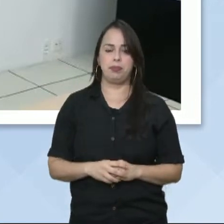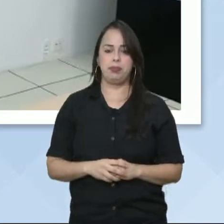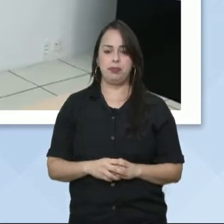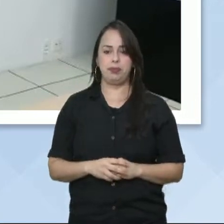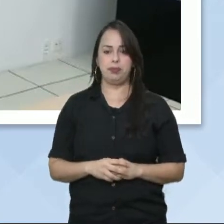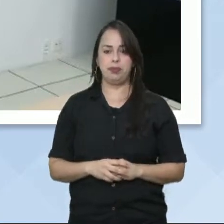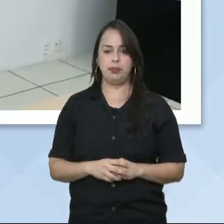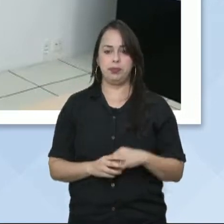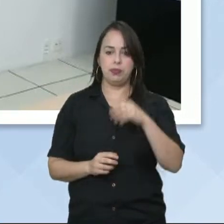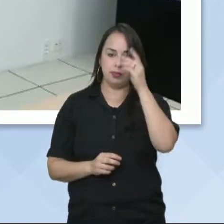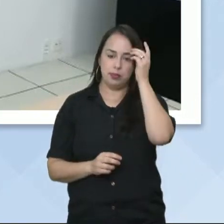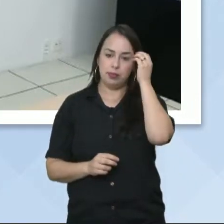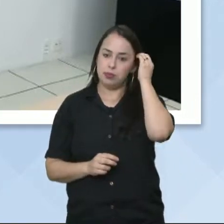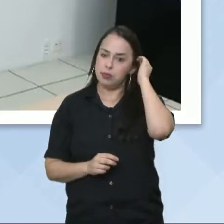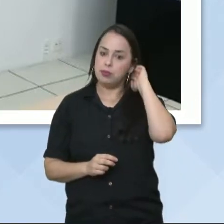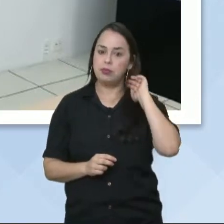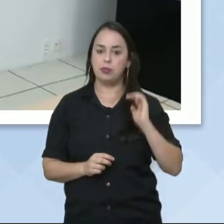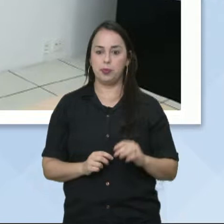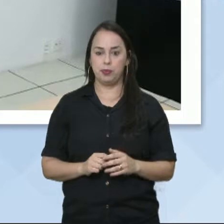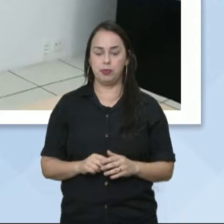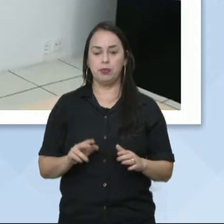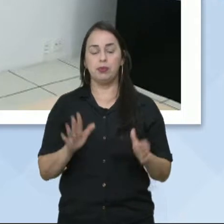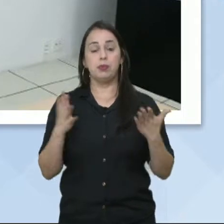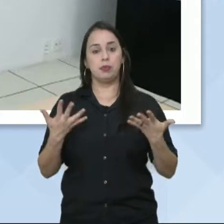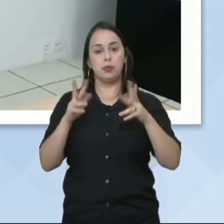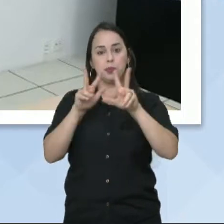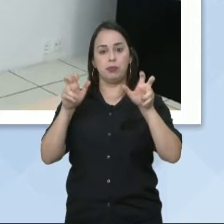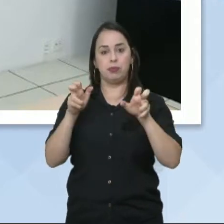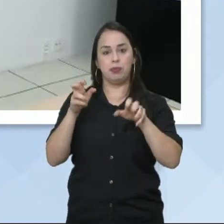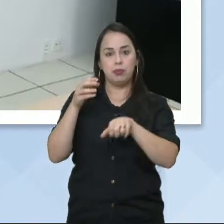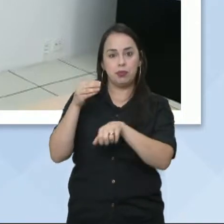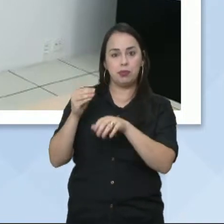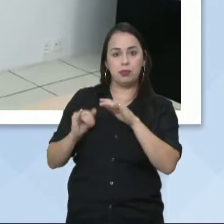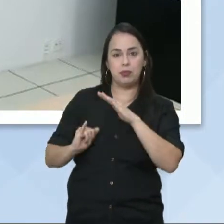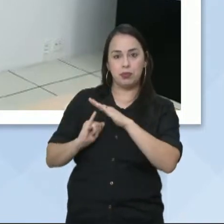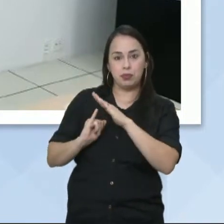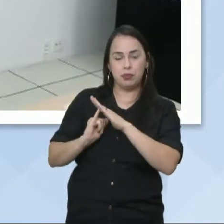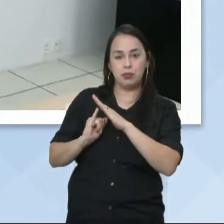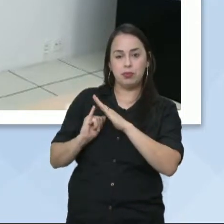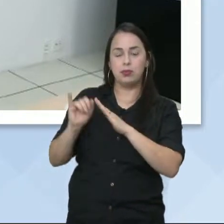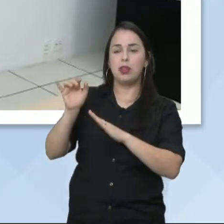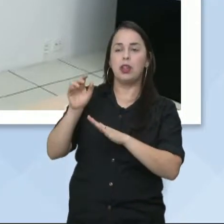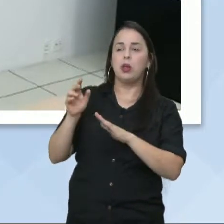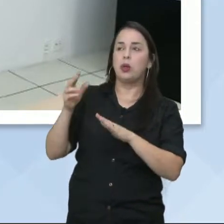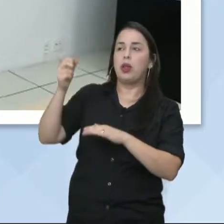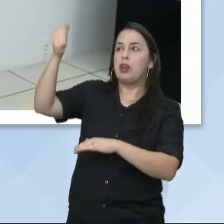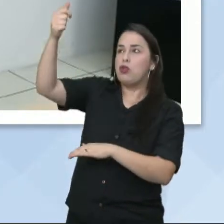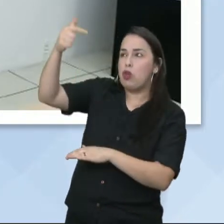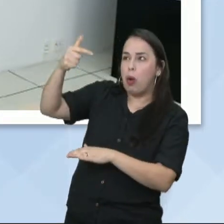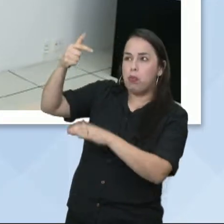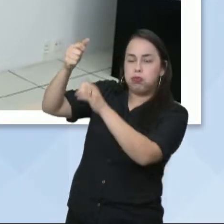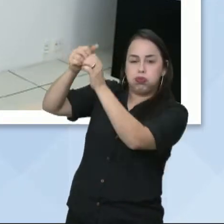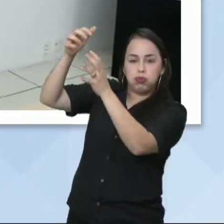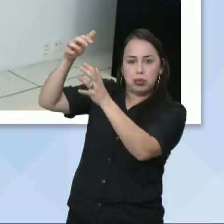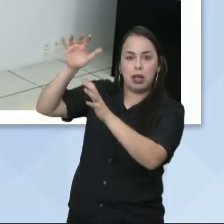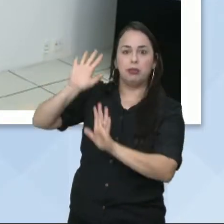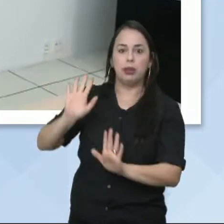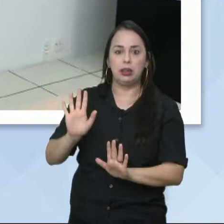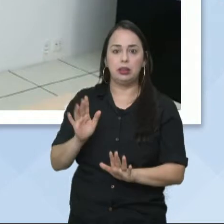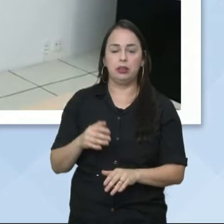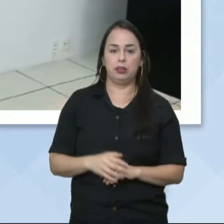trata ali do instituto que cuida das explosões solares, né? O vídeo não está aí,